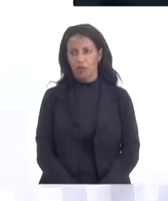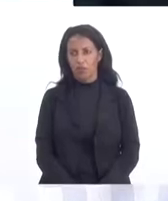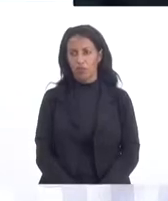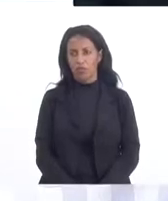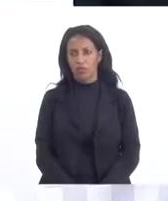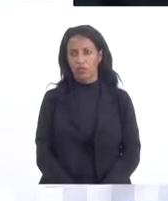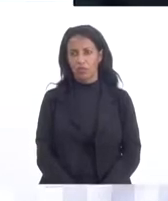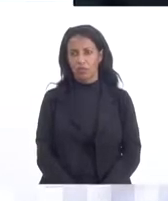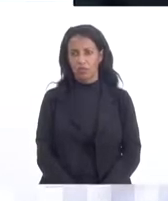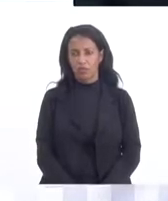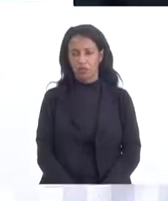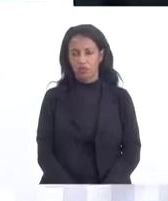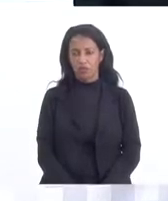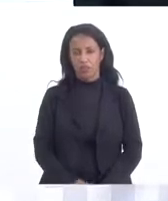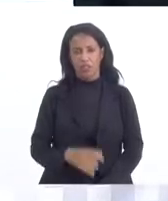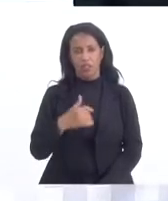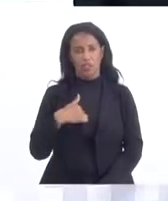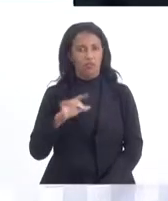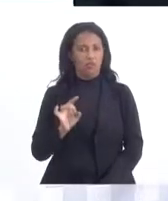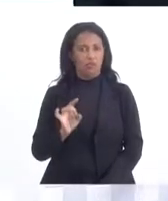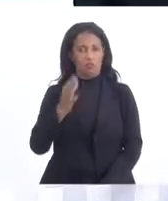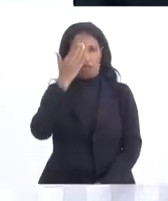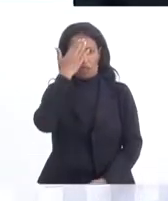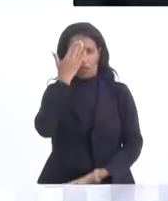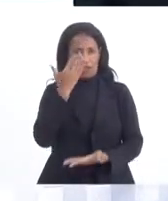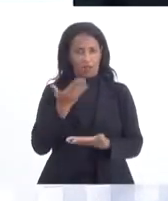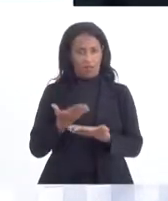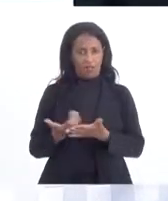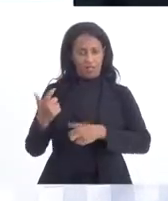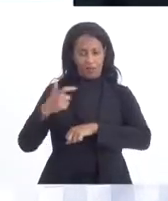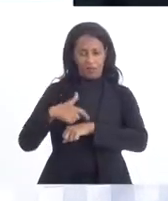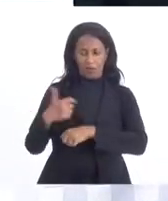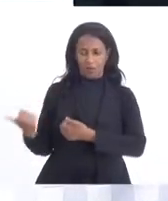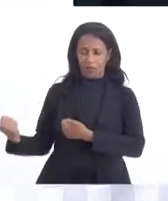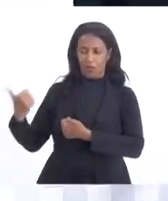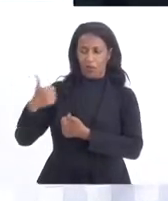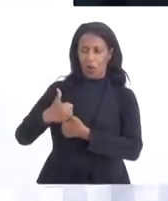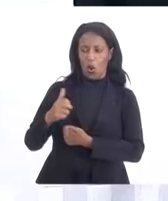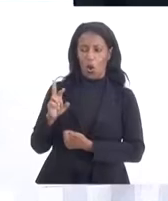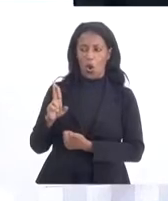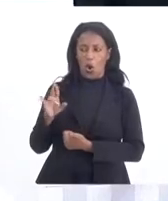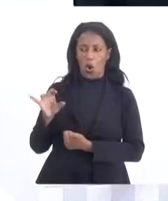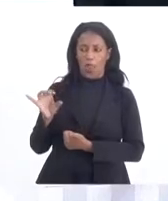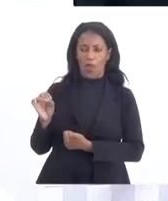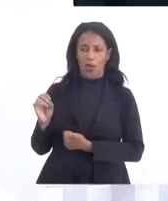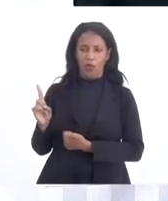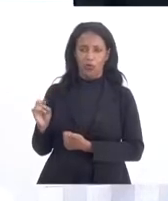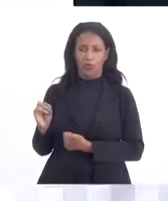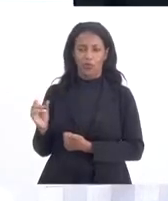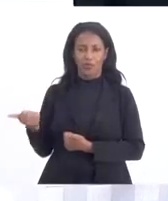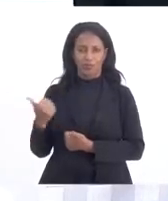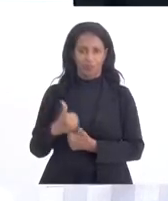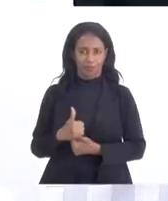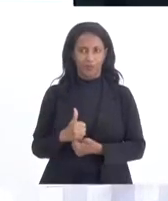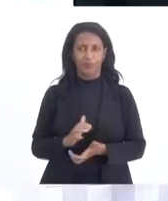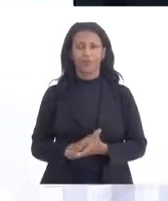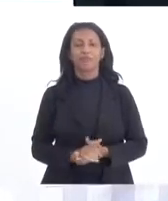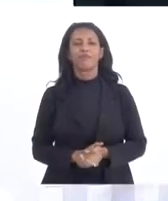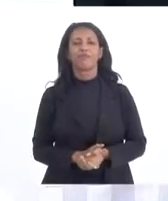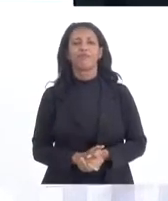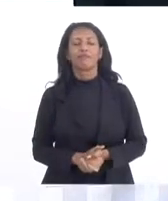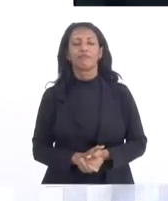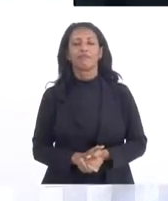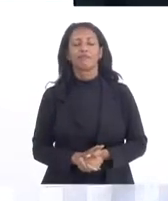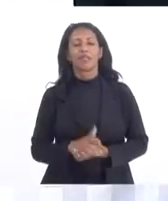vou só agradecer, e o meu tempo eu vou passar para o Ronaldo, que a gente esqueceu dele, Jair. Então, quero